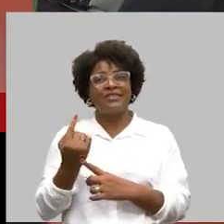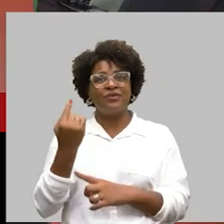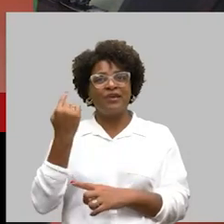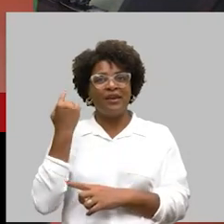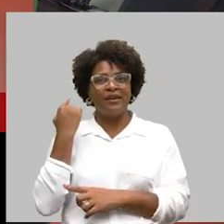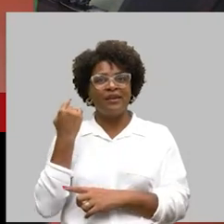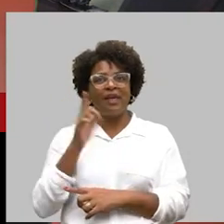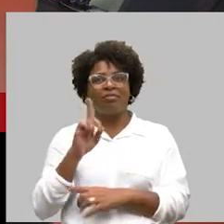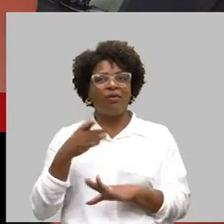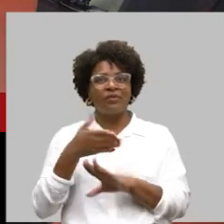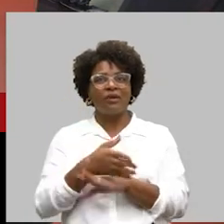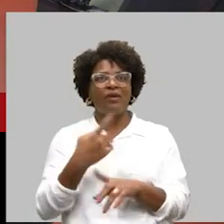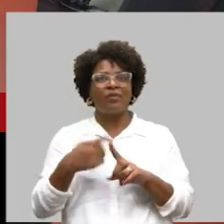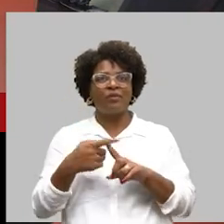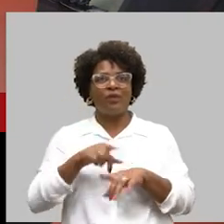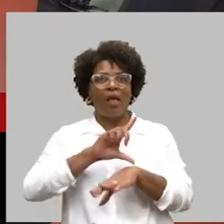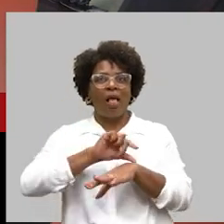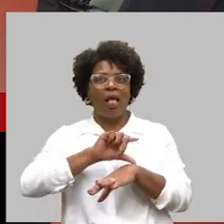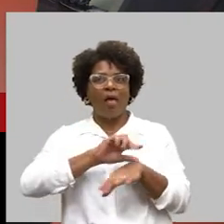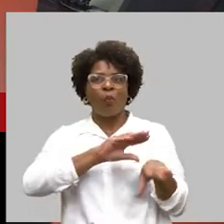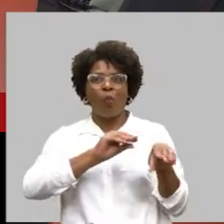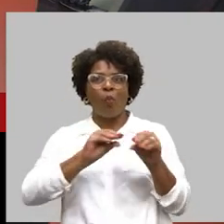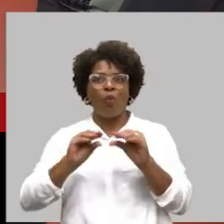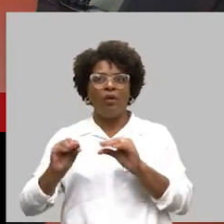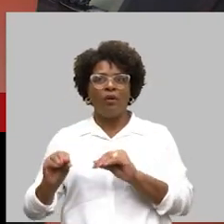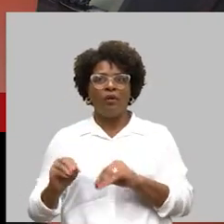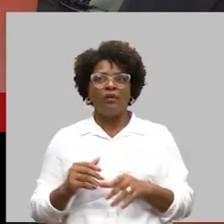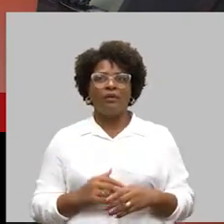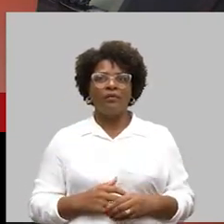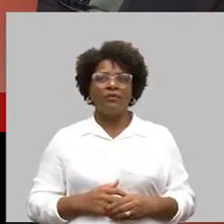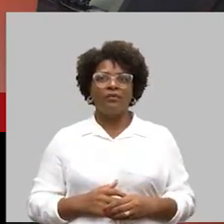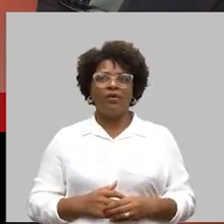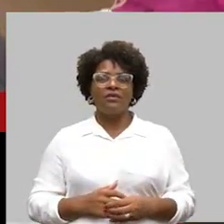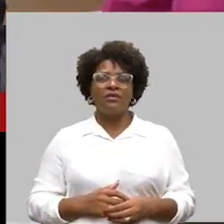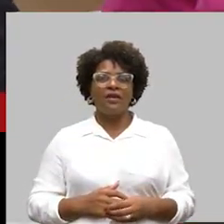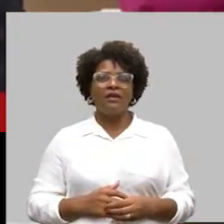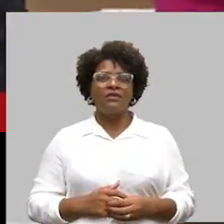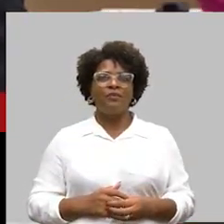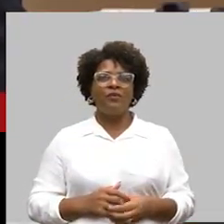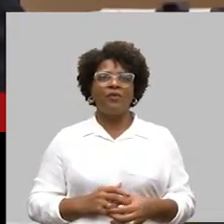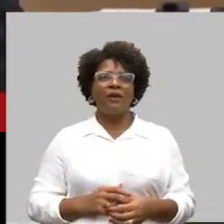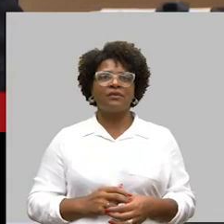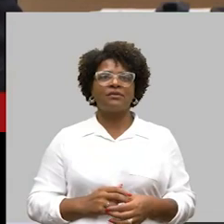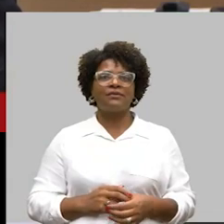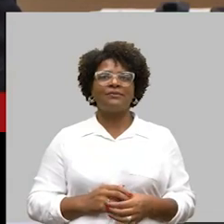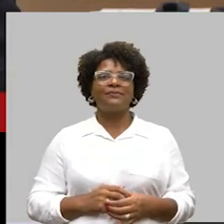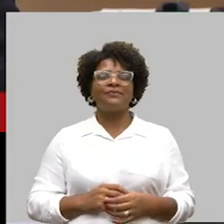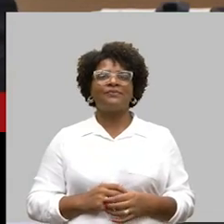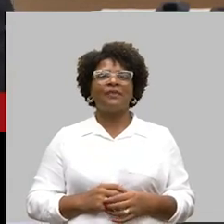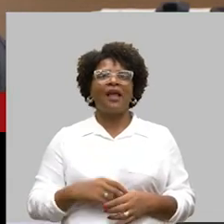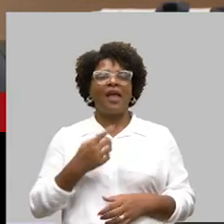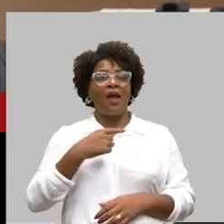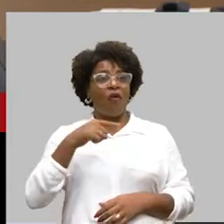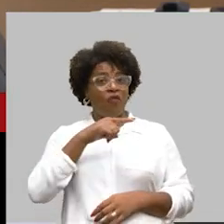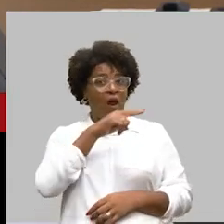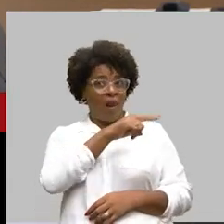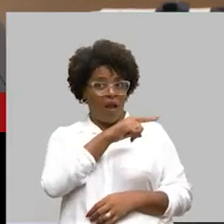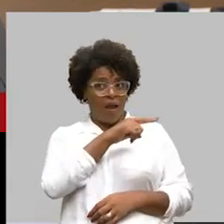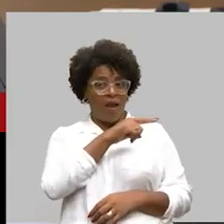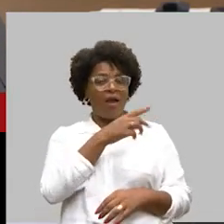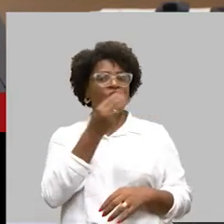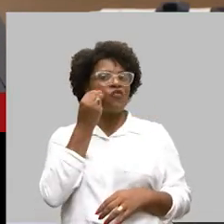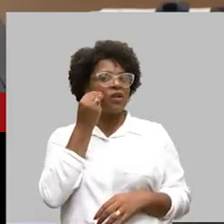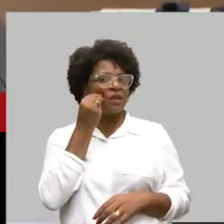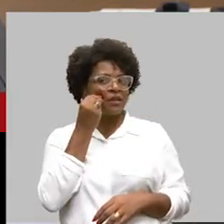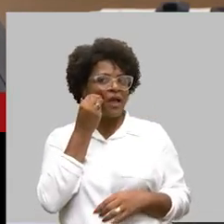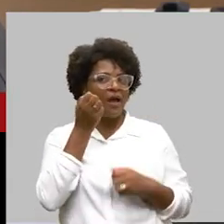atrasado seja bem-vindo eu vou ali Tribuna e vou tentar fazer essa música dali